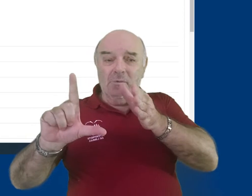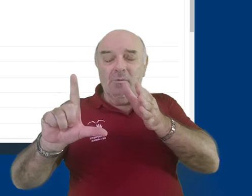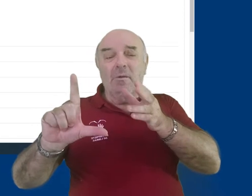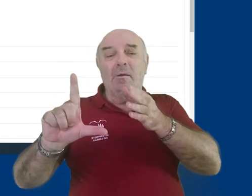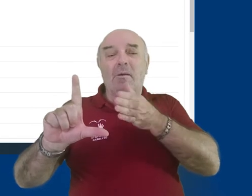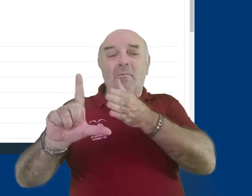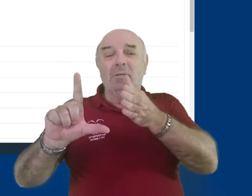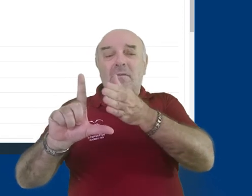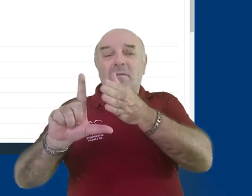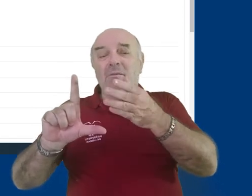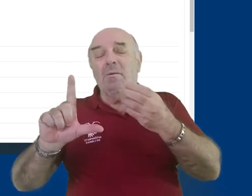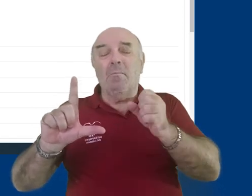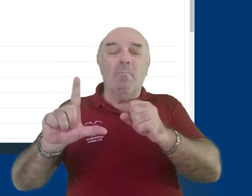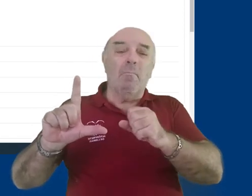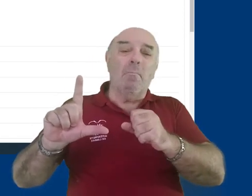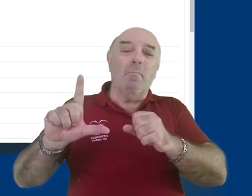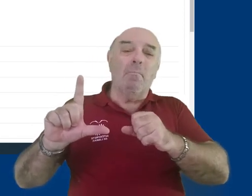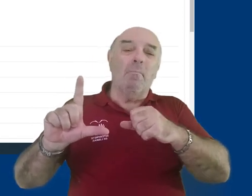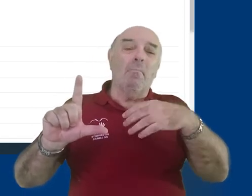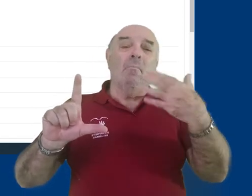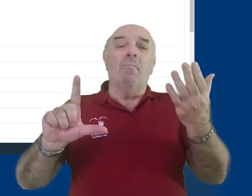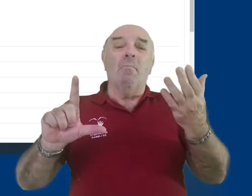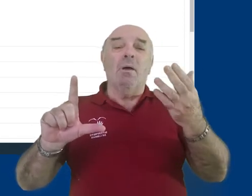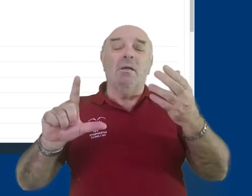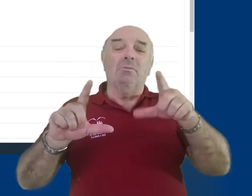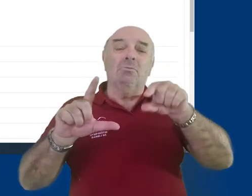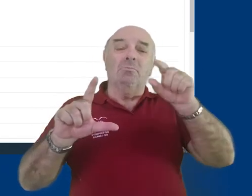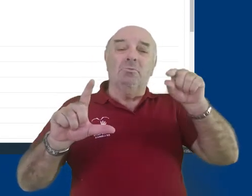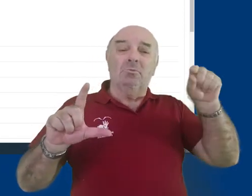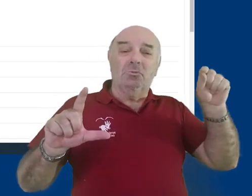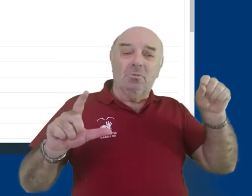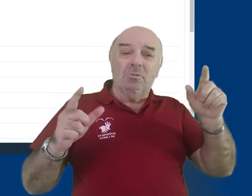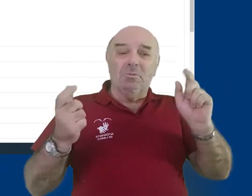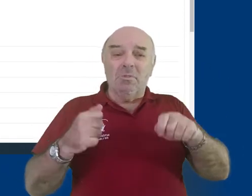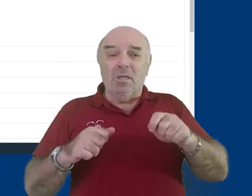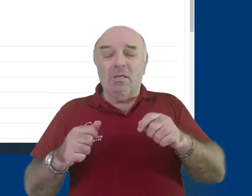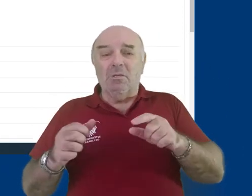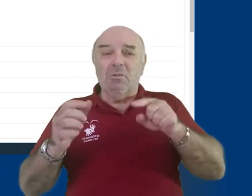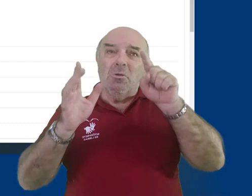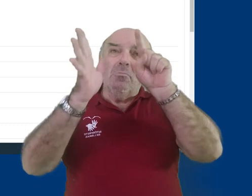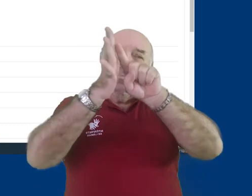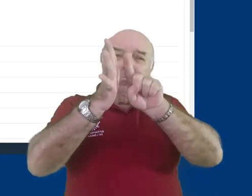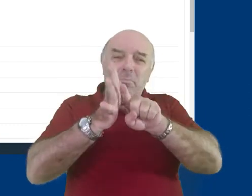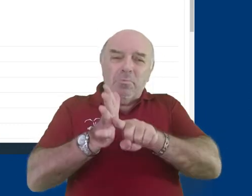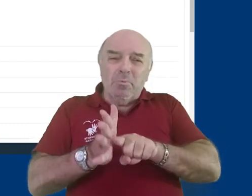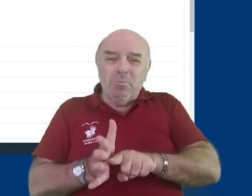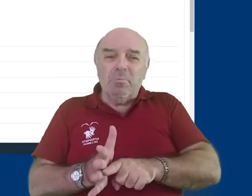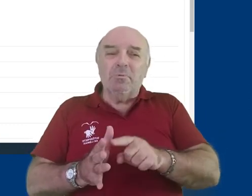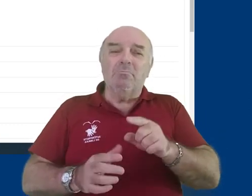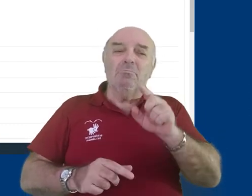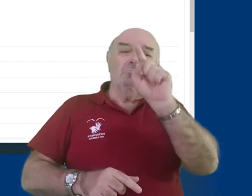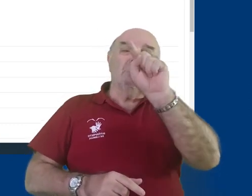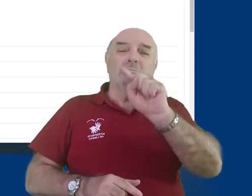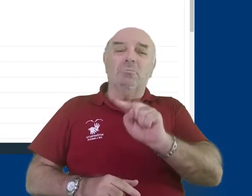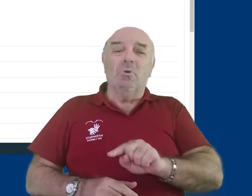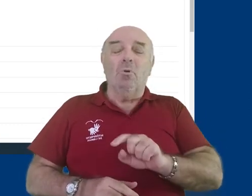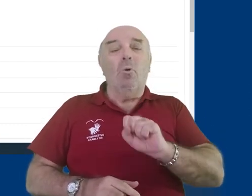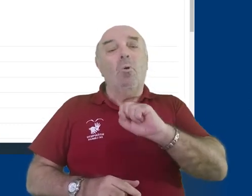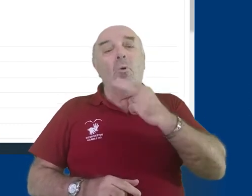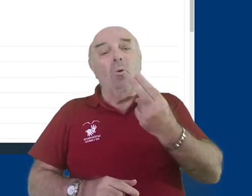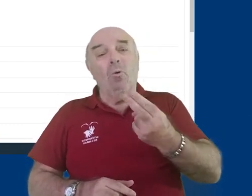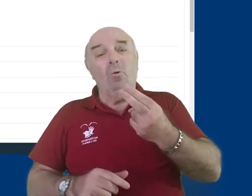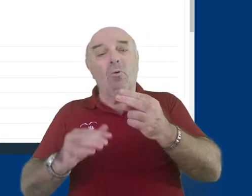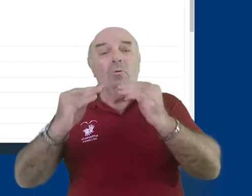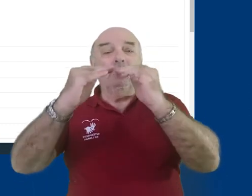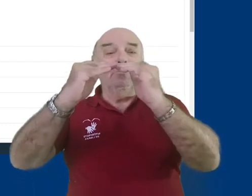opções, onde eu vou poder navegar livremente entre as questões ou